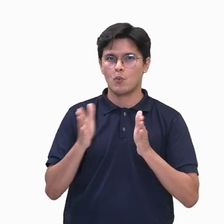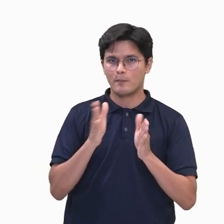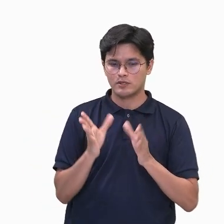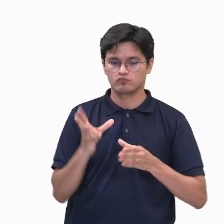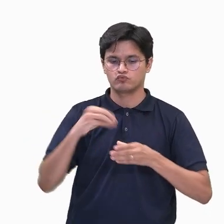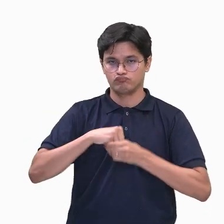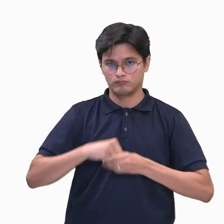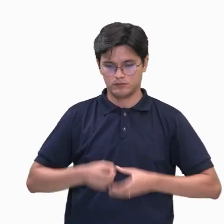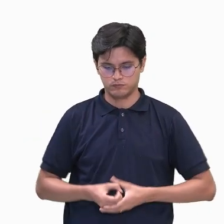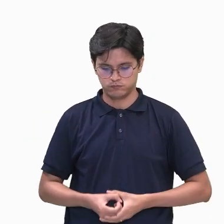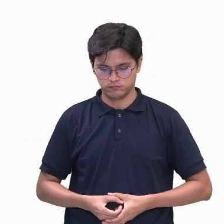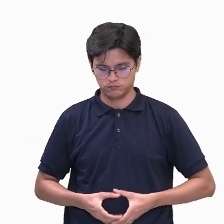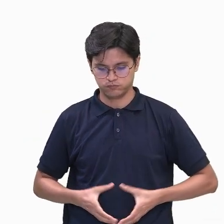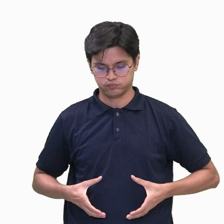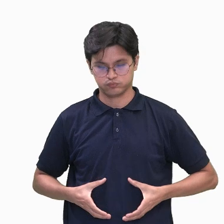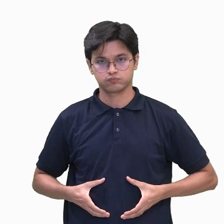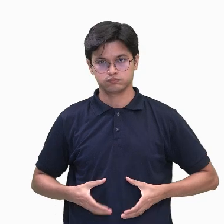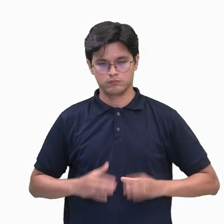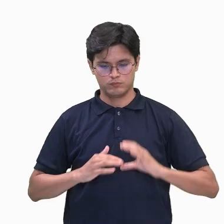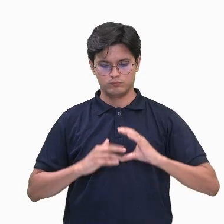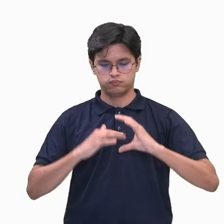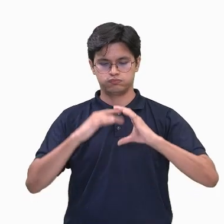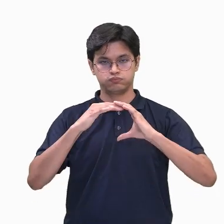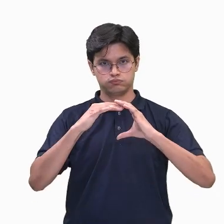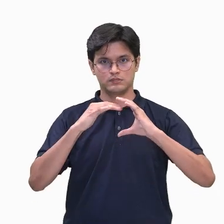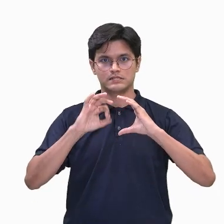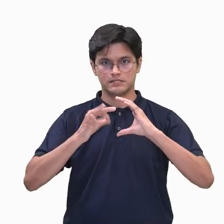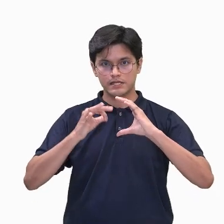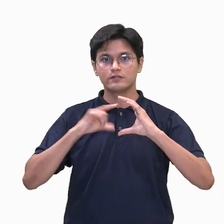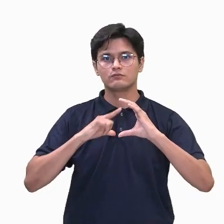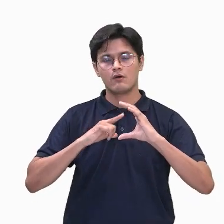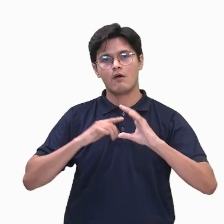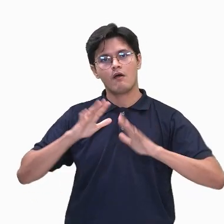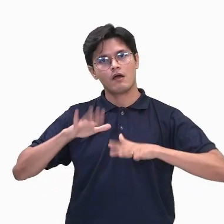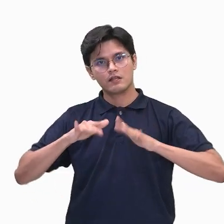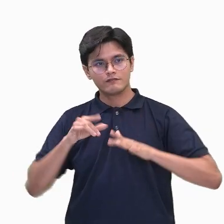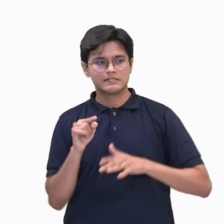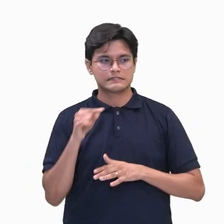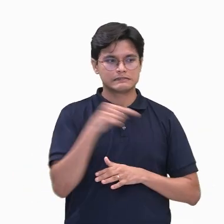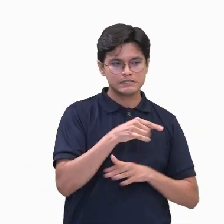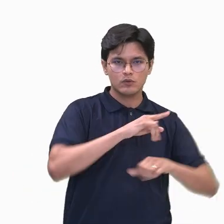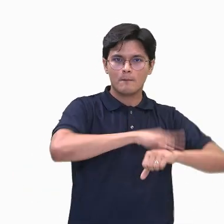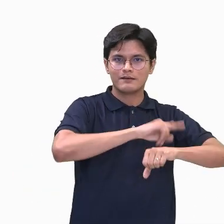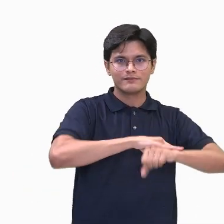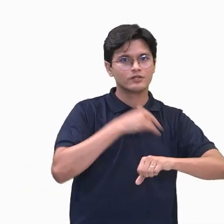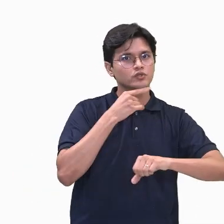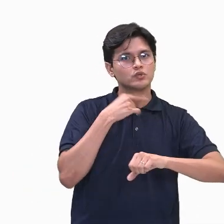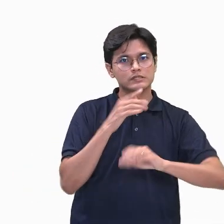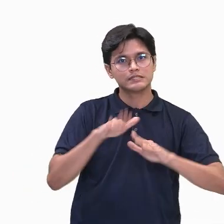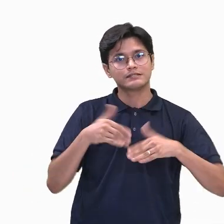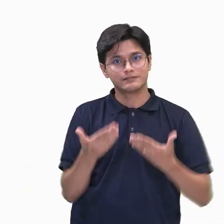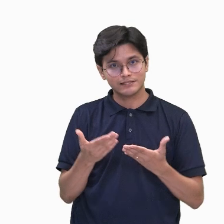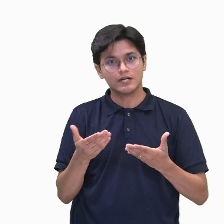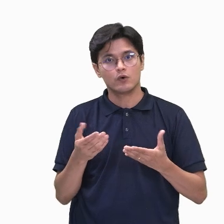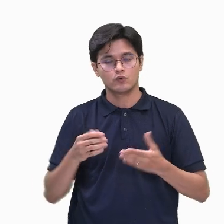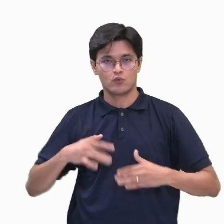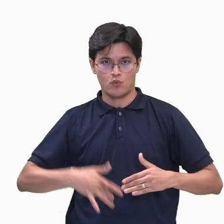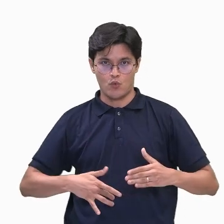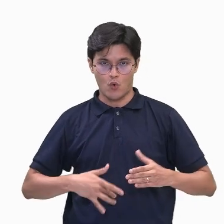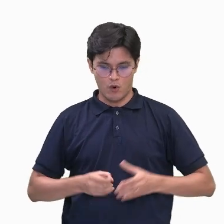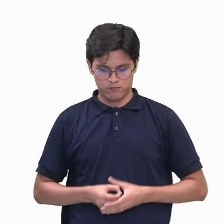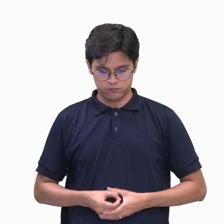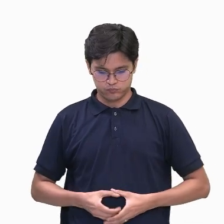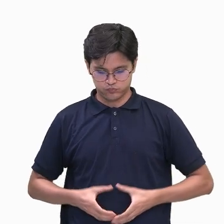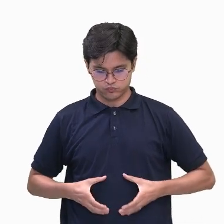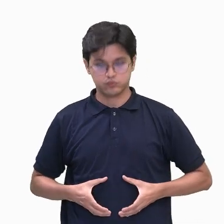nem sempre vai conseguir ir ao banheiro no momento que a gente tem vontade. E a nossa bexiga ela tem essa função. Ela vai se distender, ela vai aumentar de tamanho,